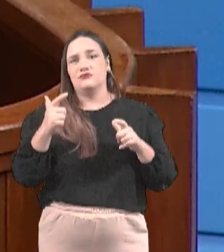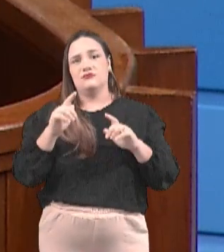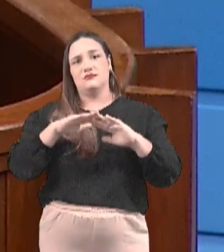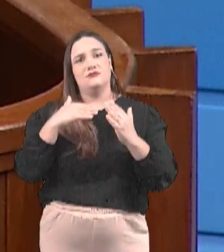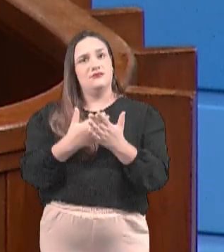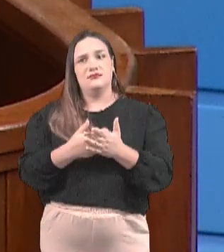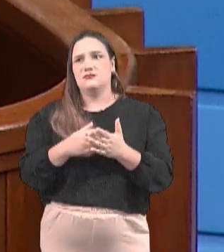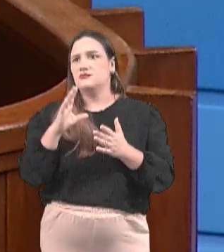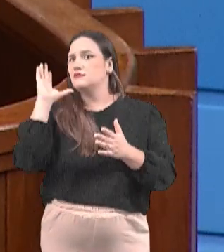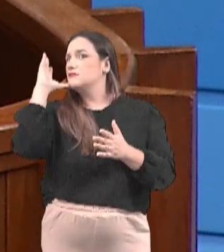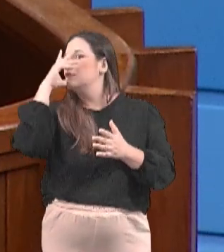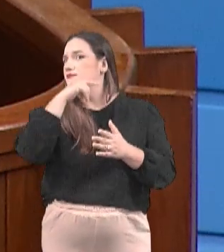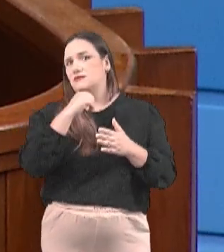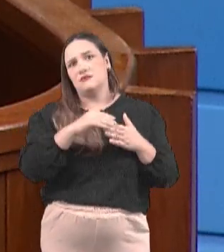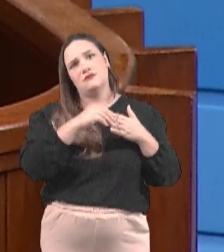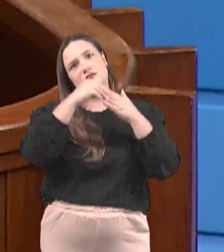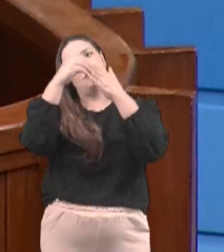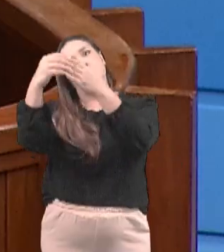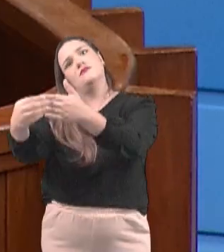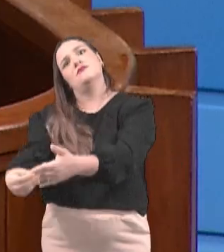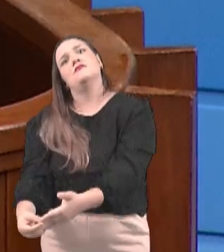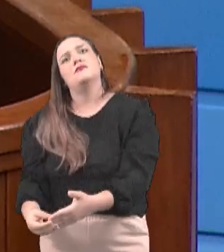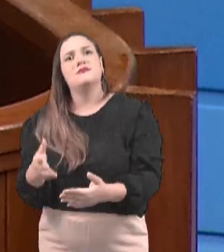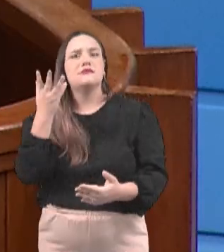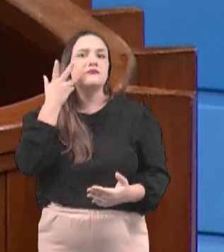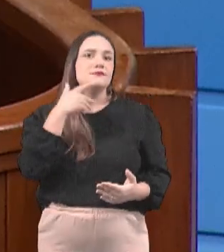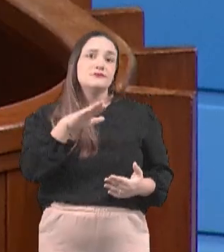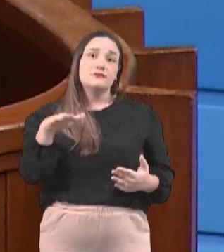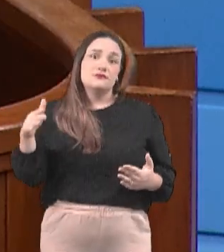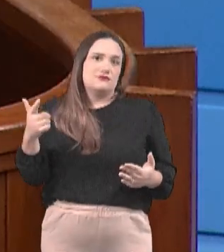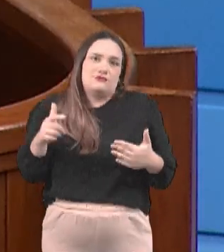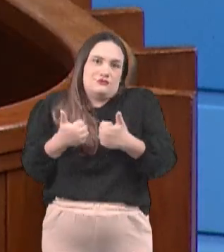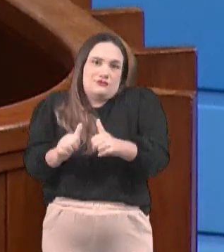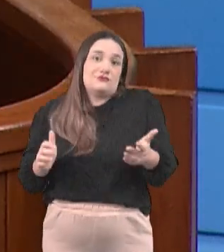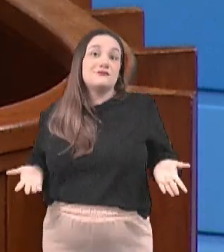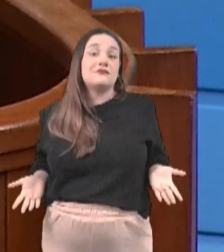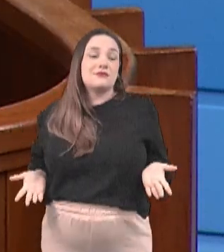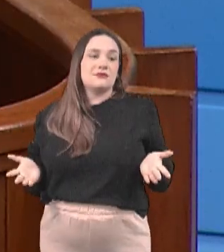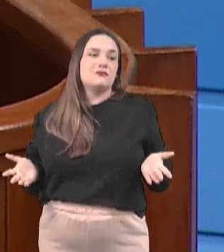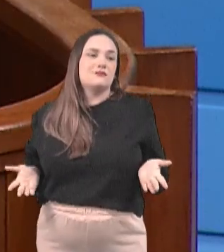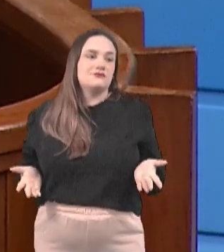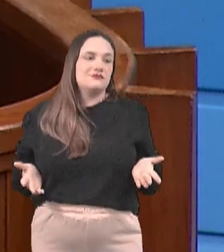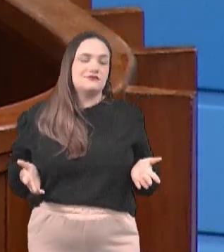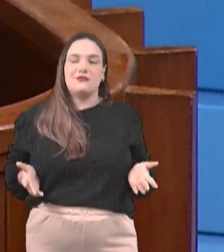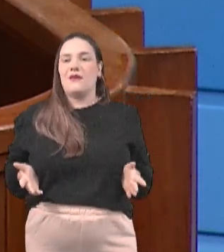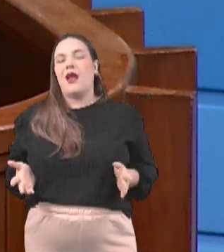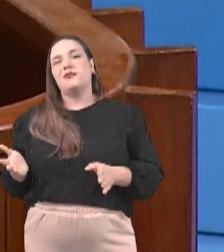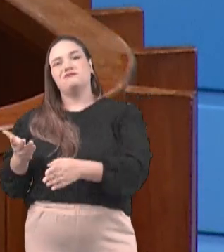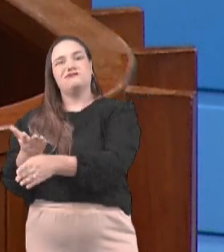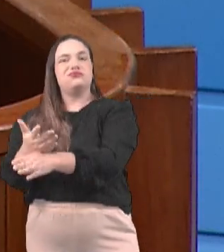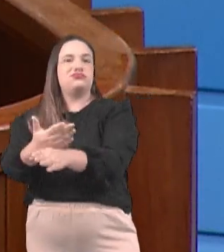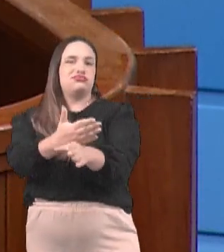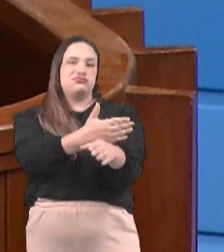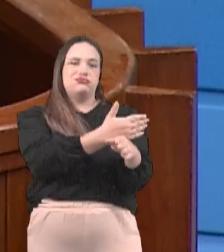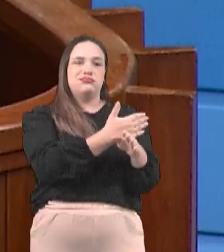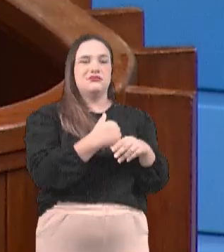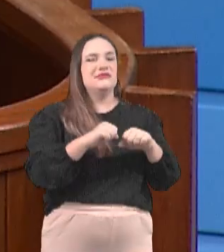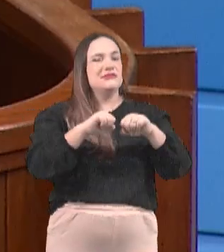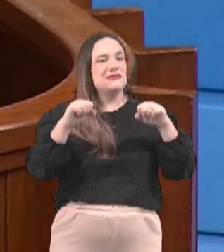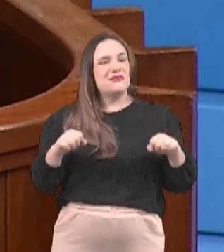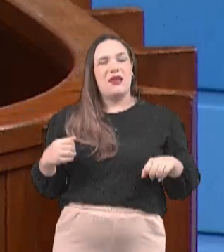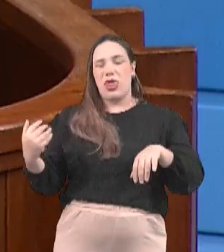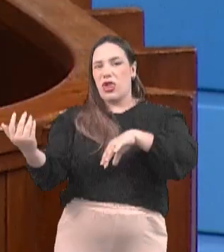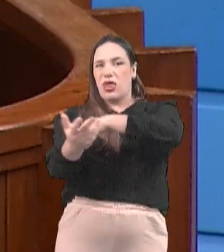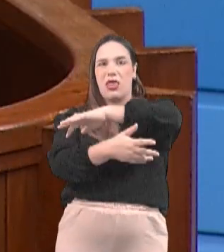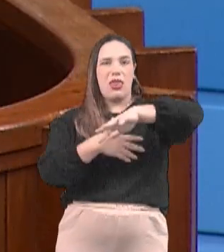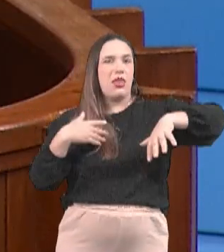levar as crianças. Essa situação tem desorganizado o sistema grandemente em Dourados,